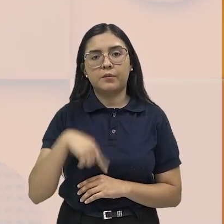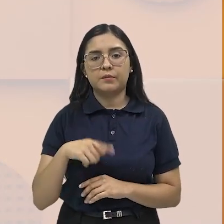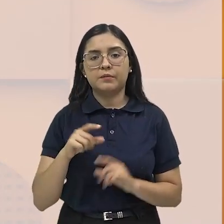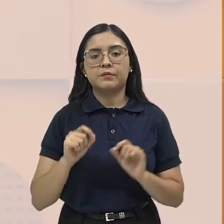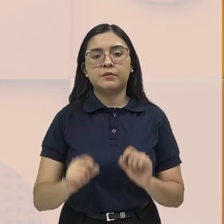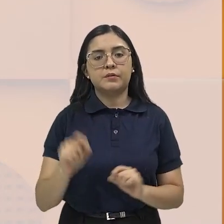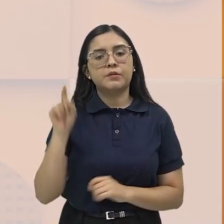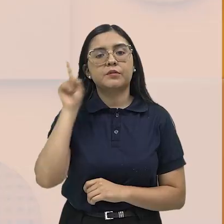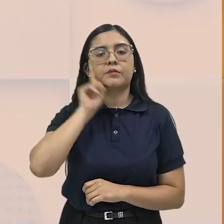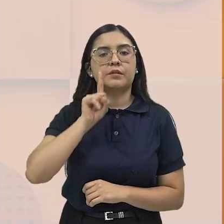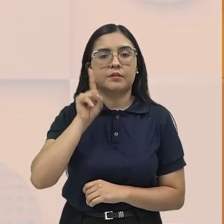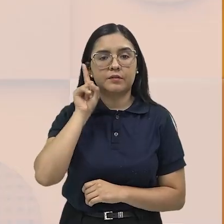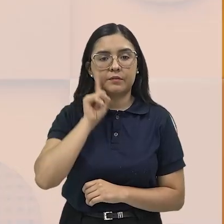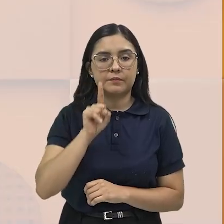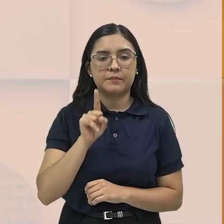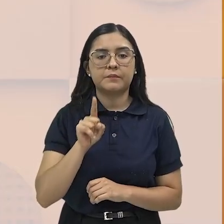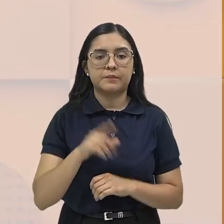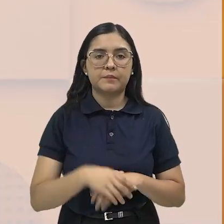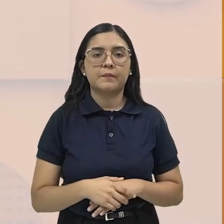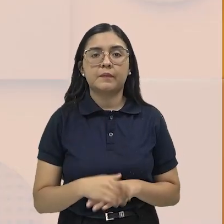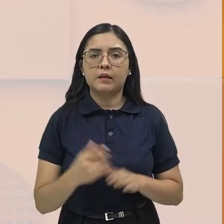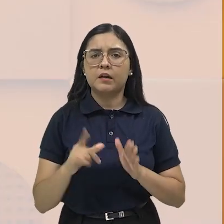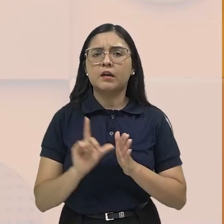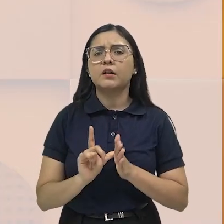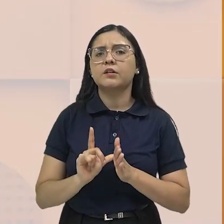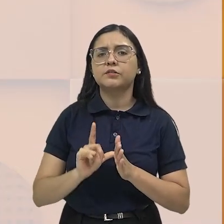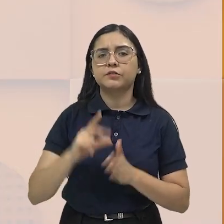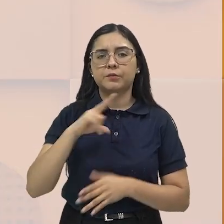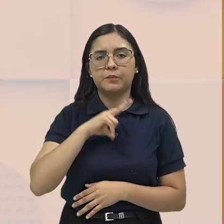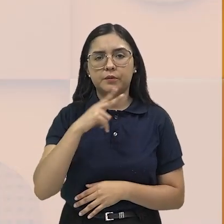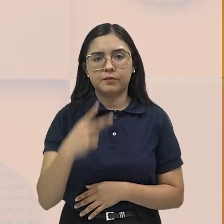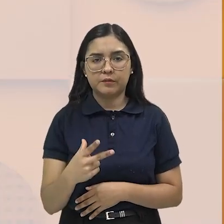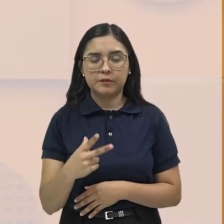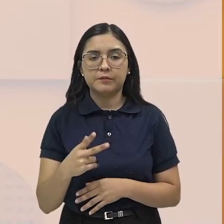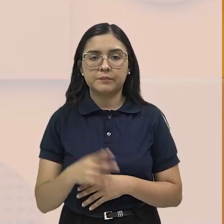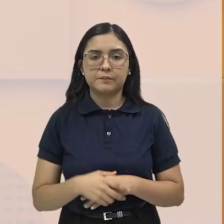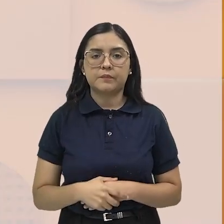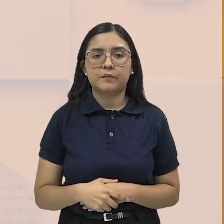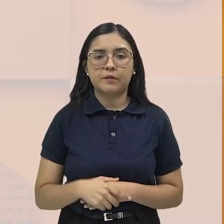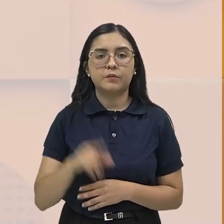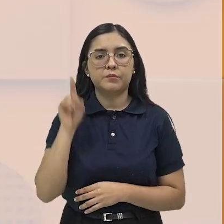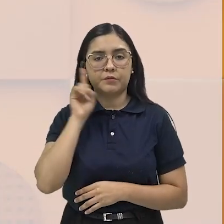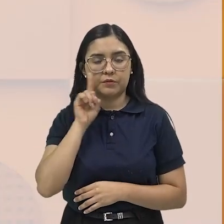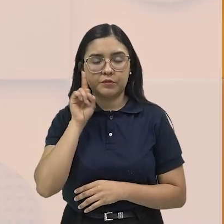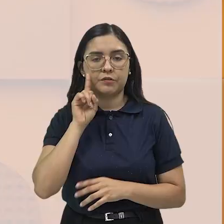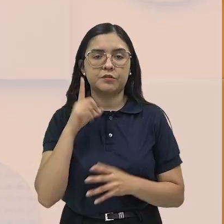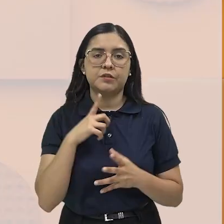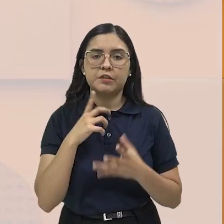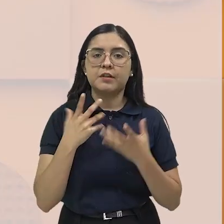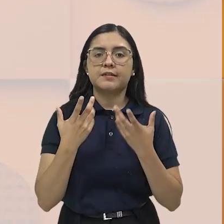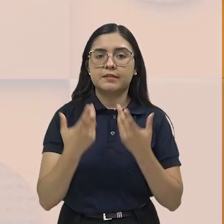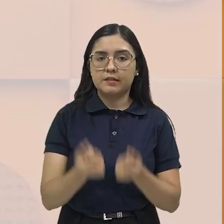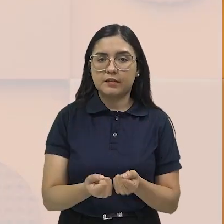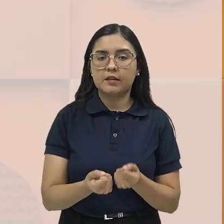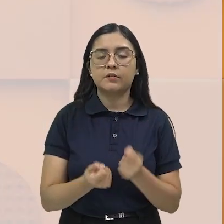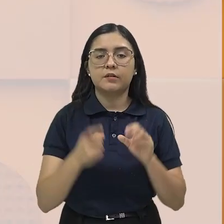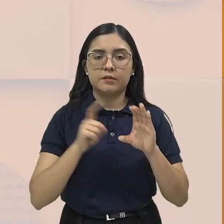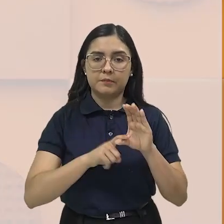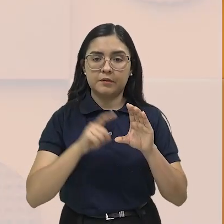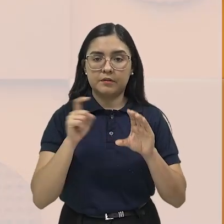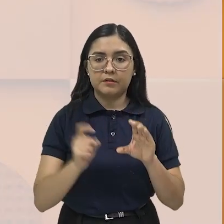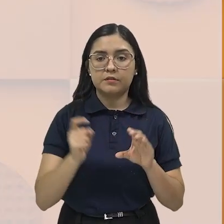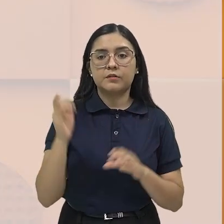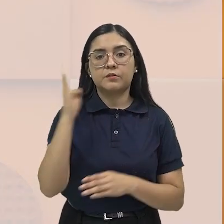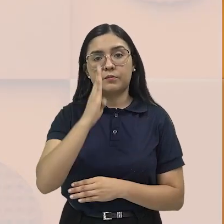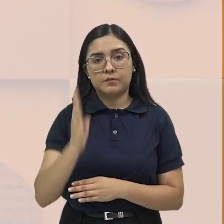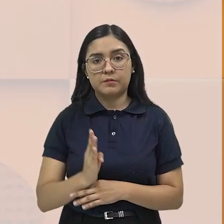justamente os Estados Unidos. Antes mesmo de Portugal, os estadunidenses já haviam aceitado a independência do